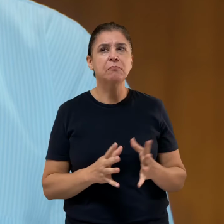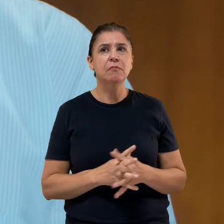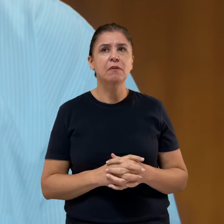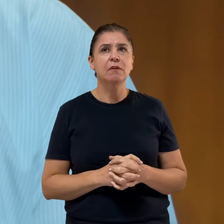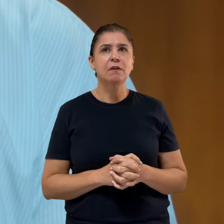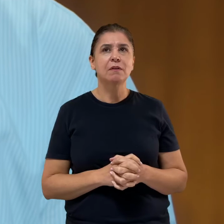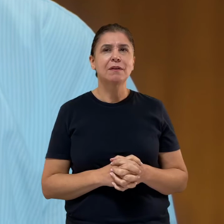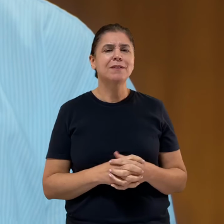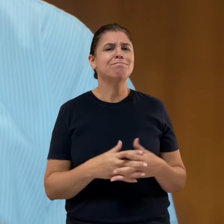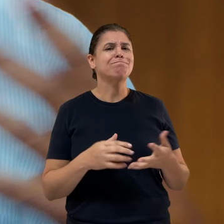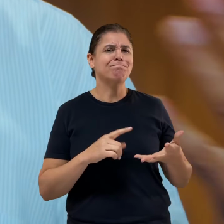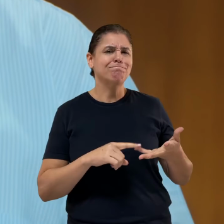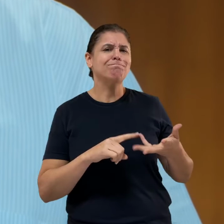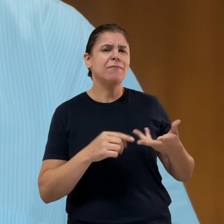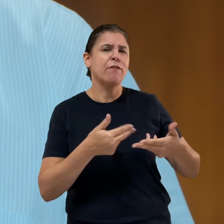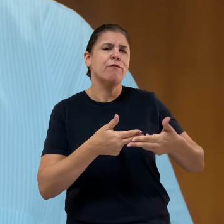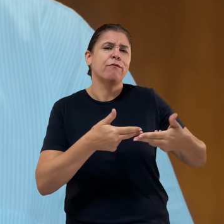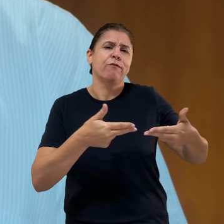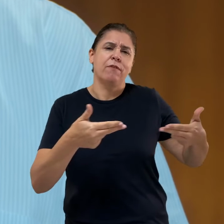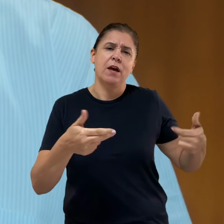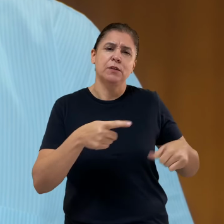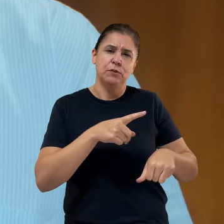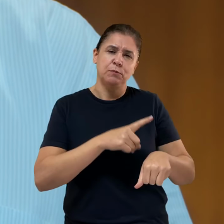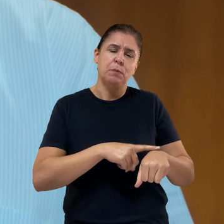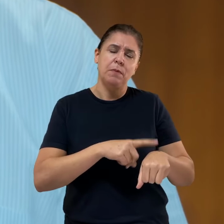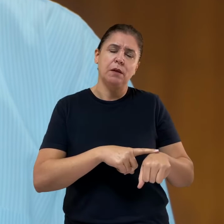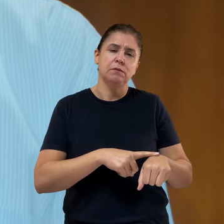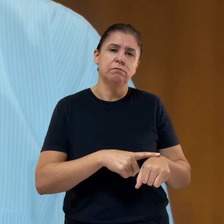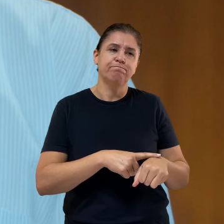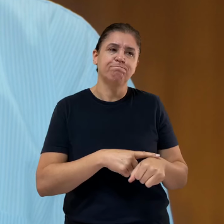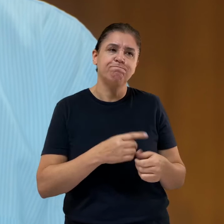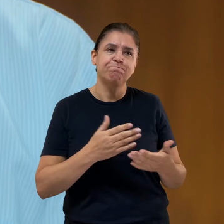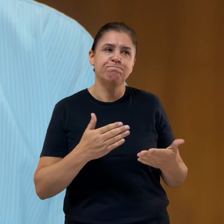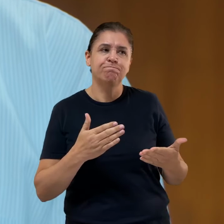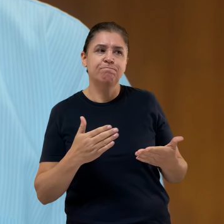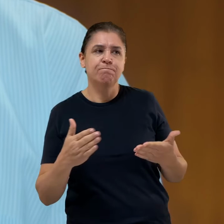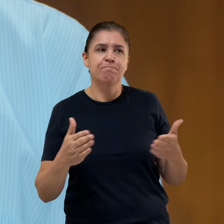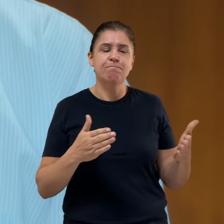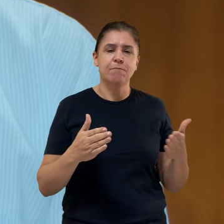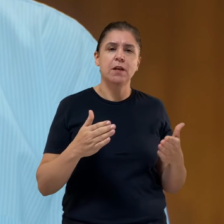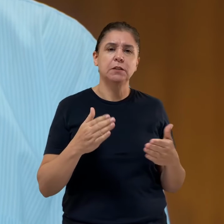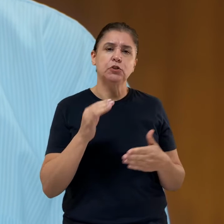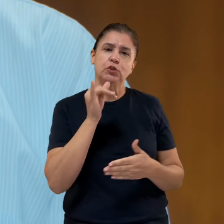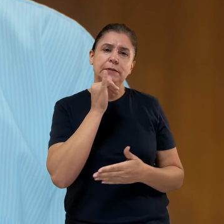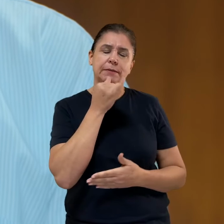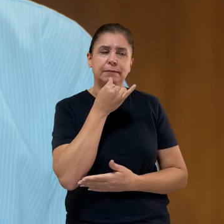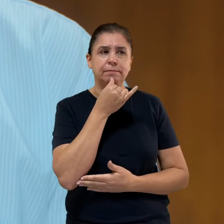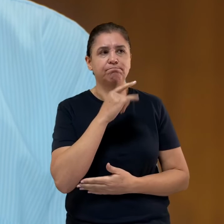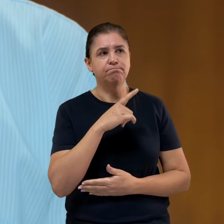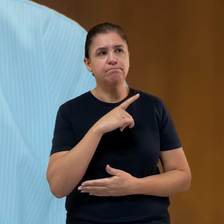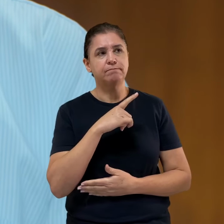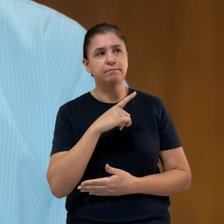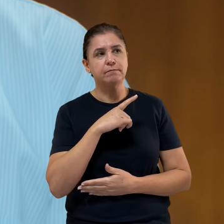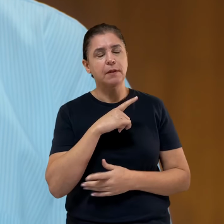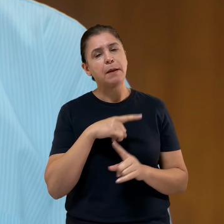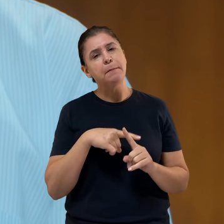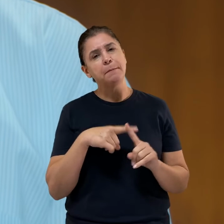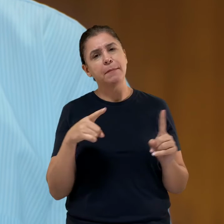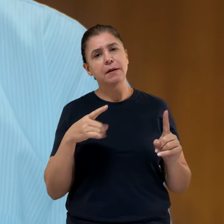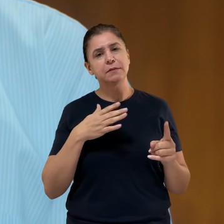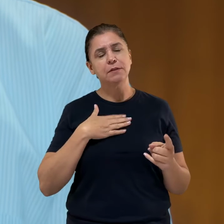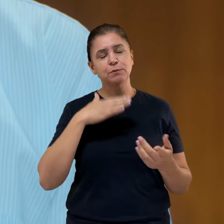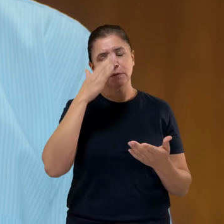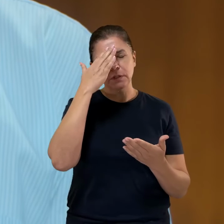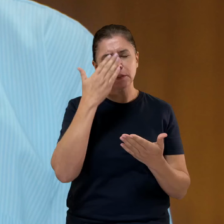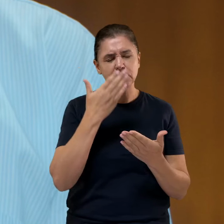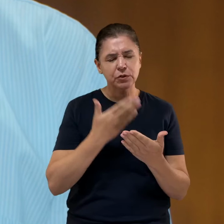Sabe que são vários momentos que a gente passa e tristeza. Mas eu